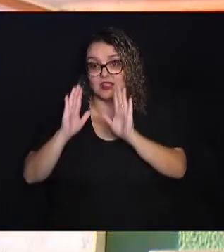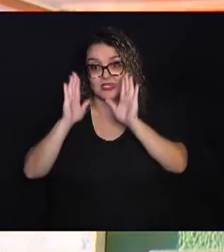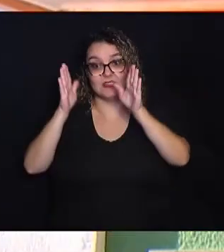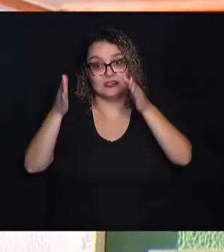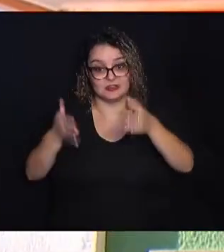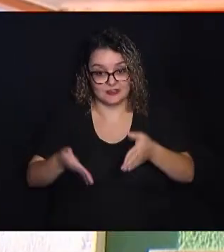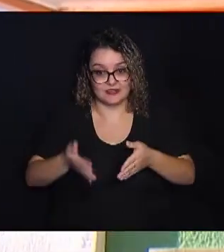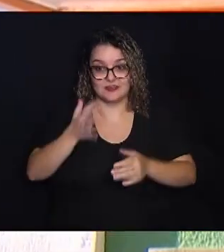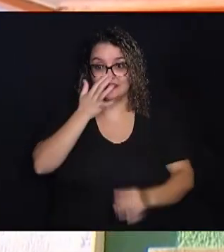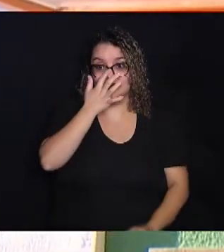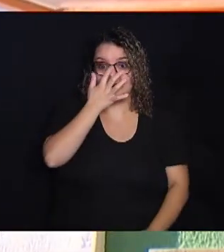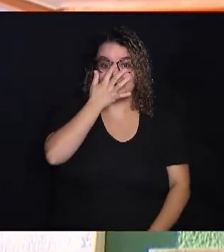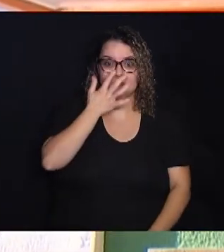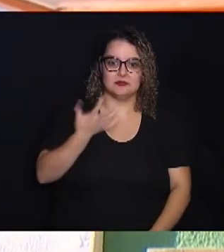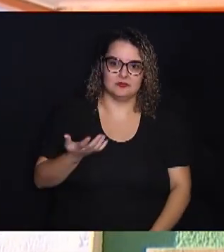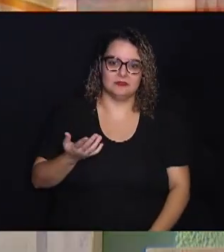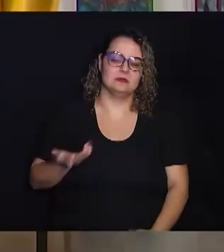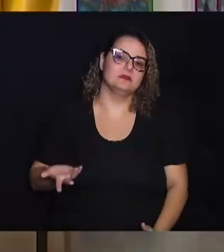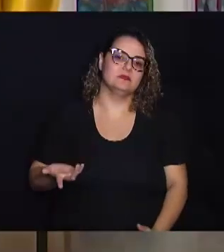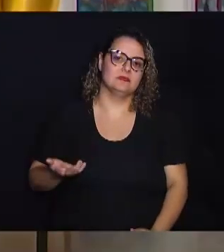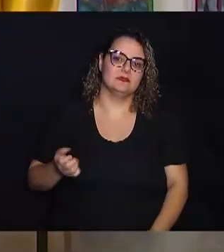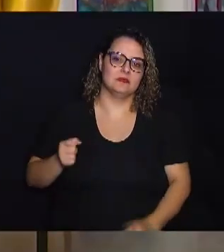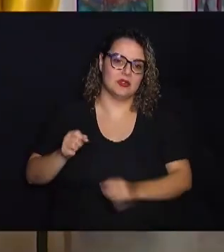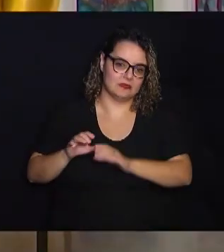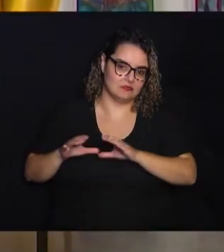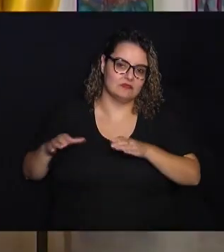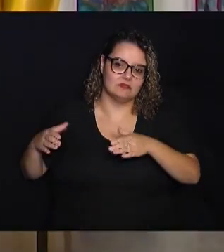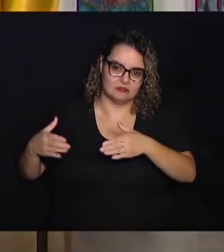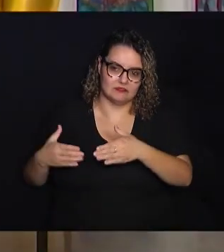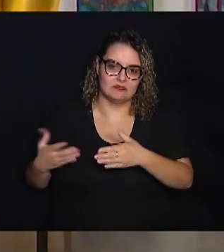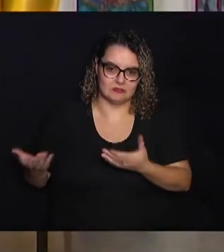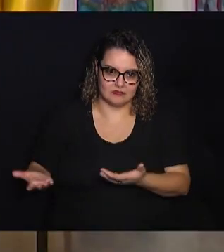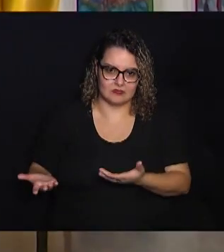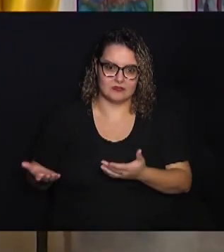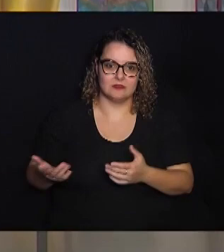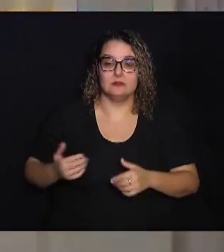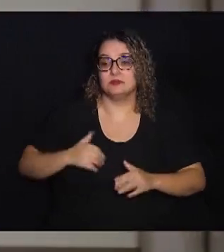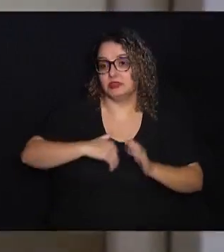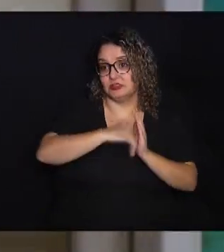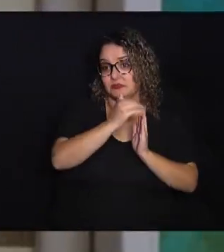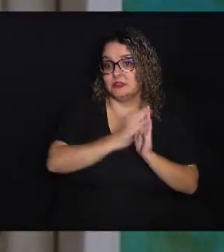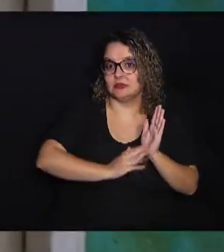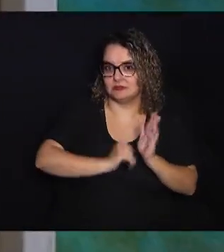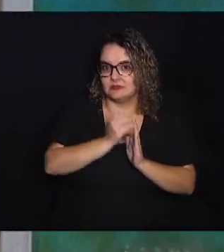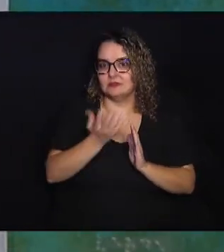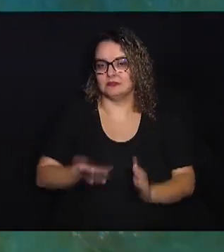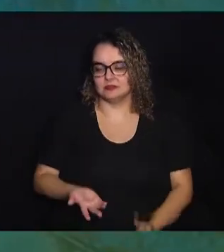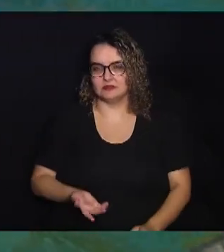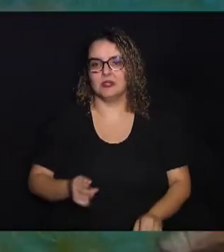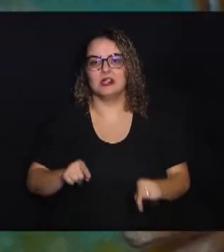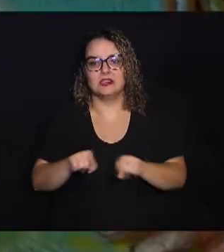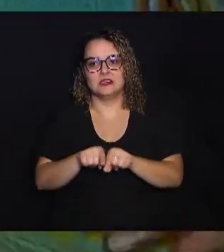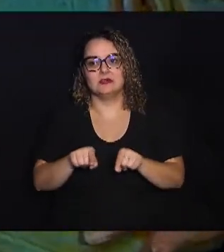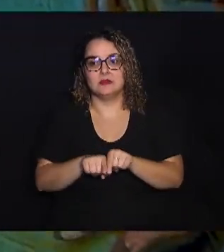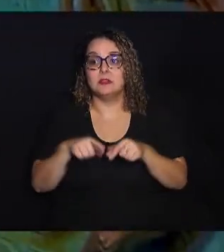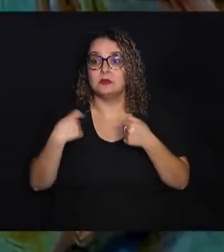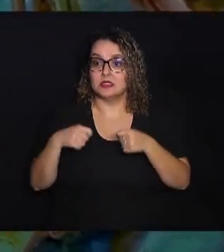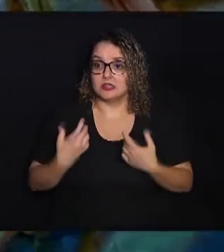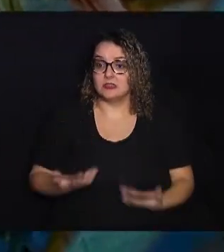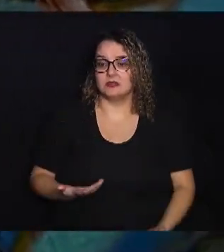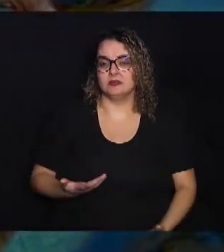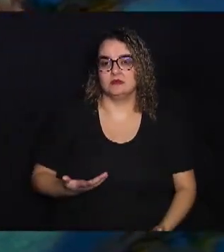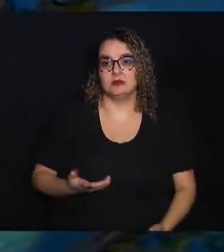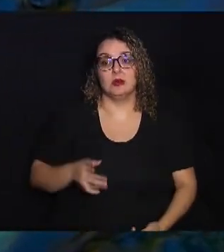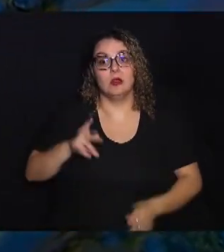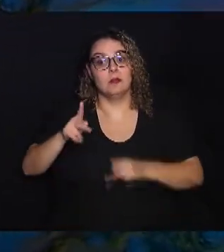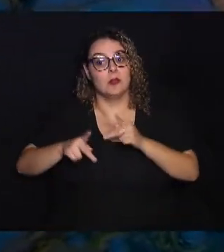uma sociedade, uma elite de pinturas. Mas eu senti uma necessidade também de fazer uma obra para aquele público